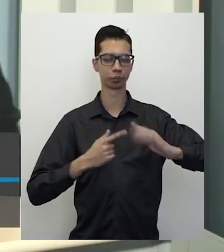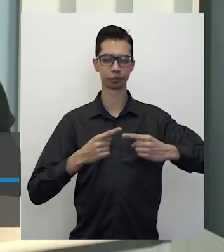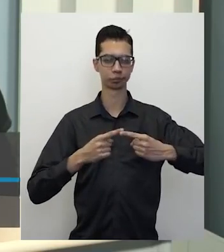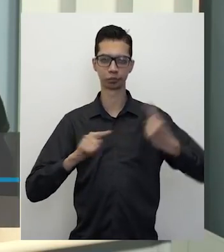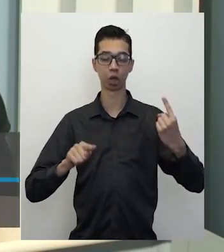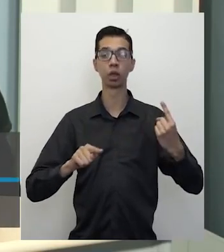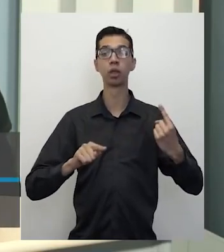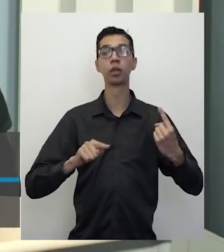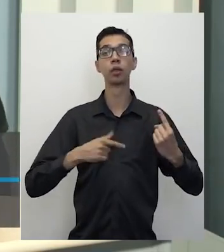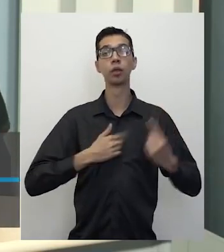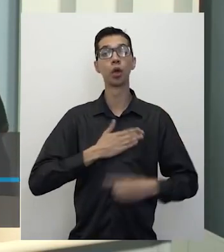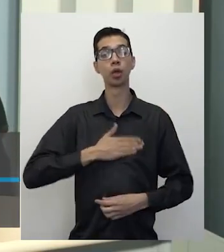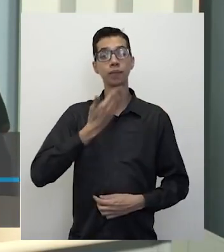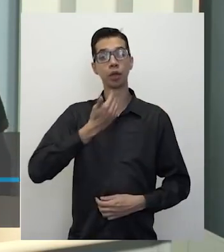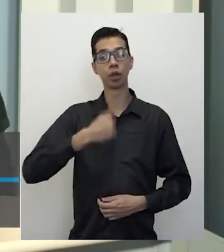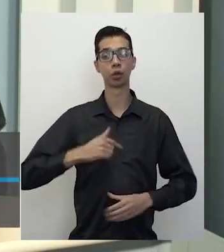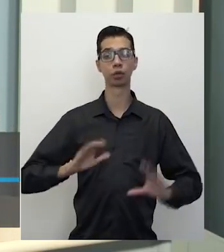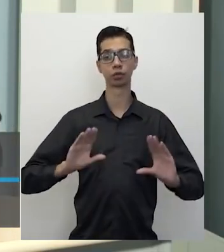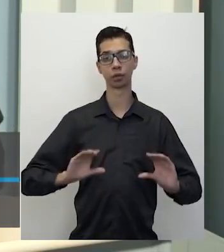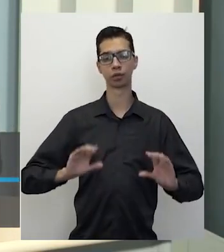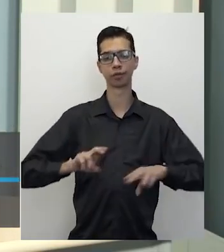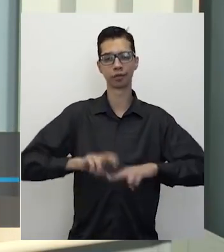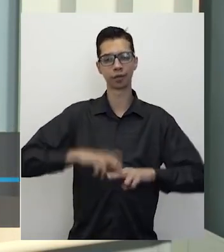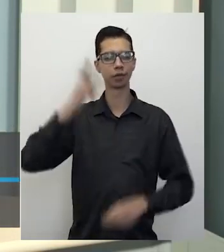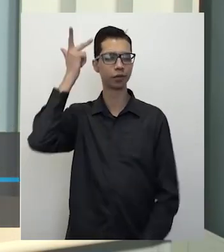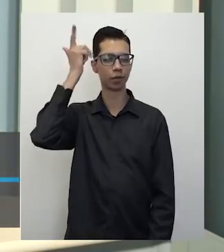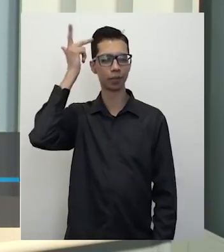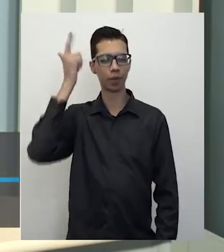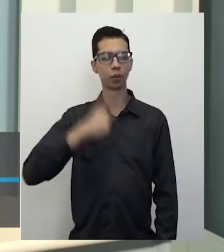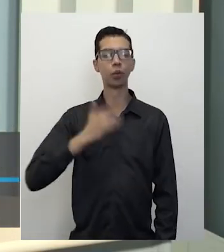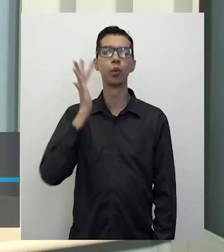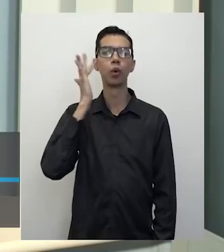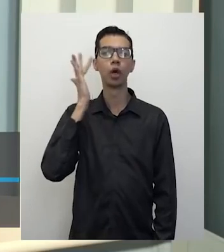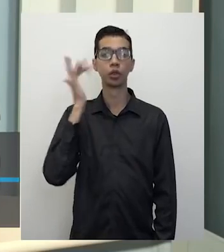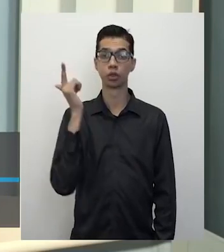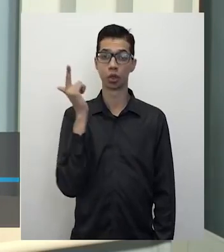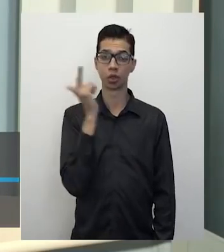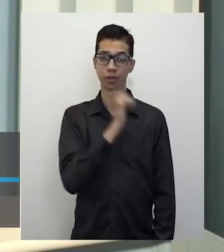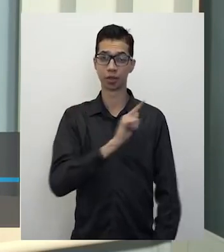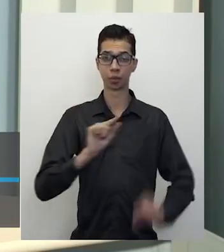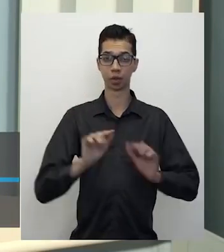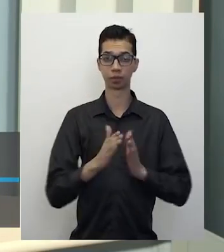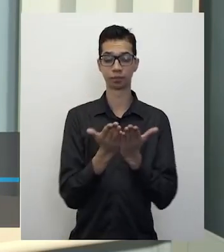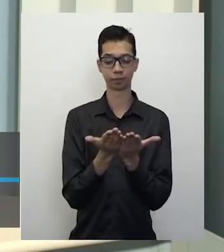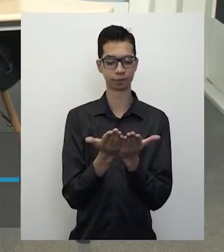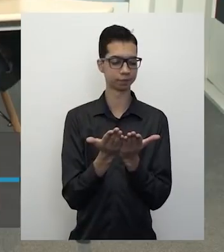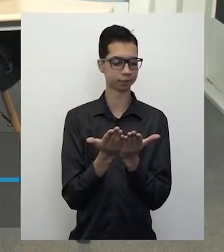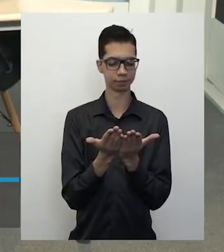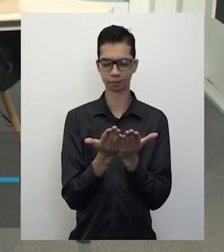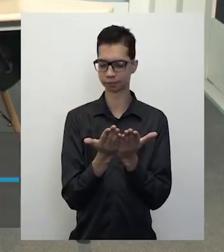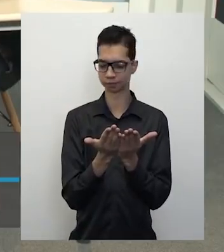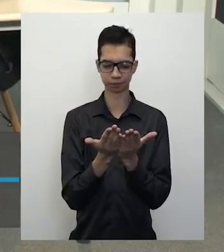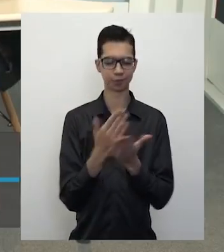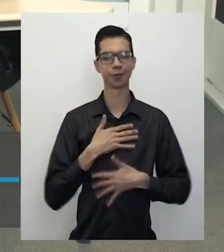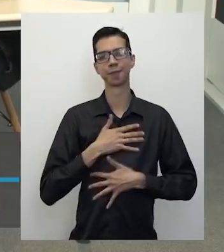mais descontraída. Ler deitado, de isso, repente. aí eu acho que eu consigo que a leitura seja prazerosa. Verdade. Eu amo ler na